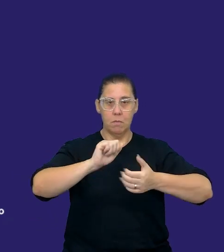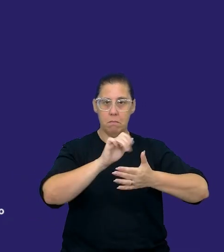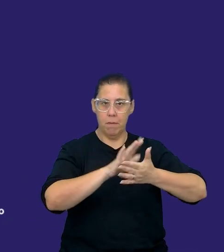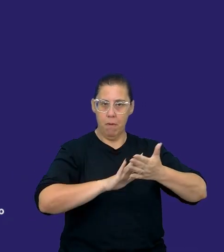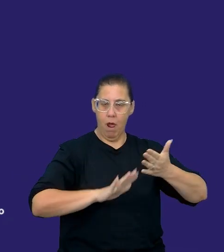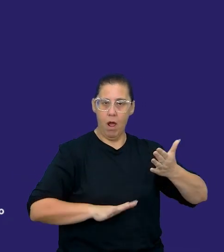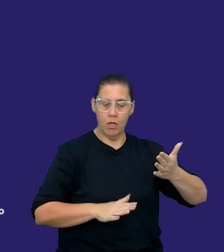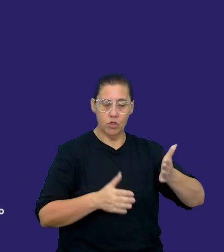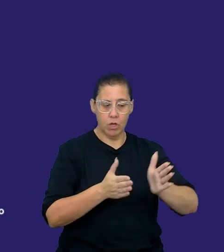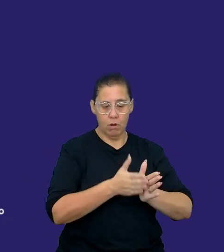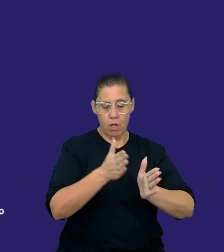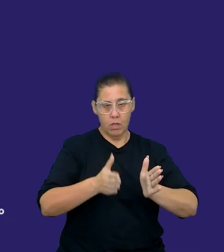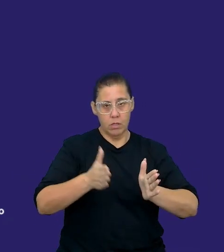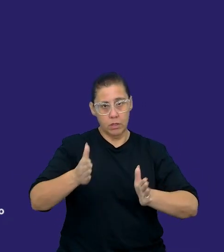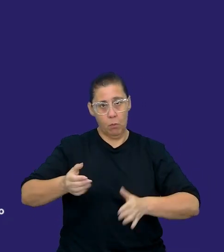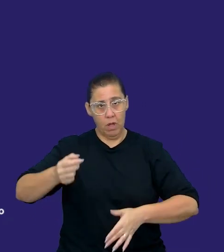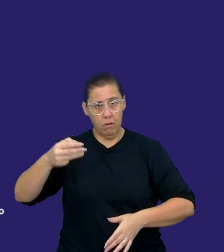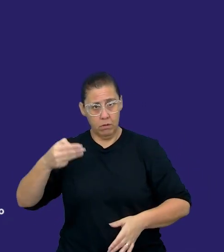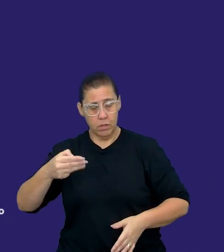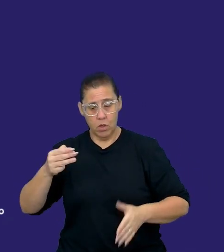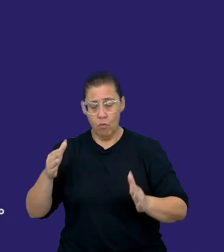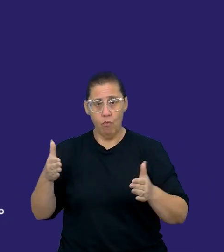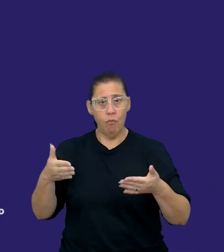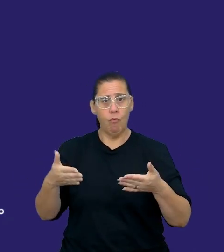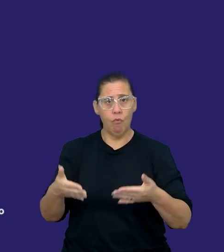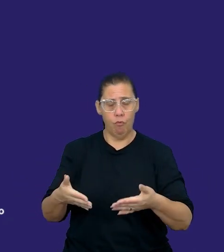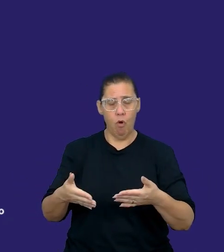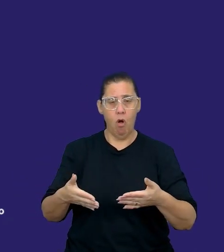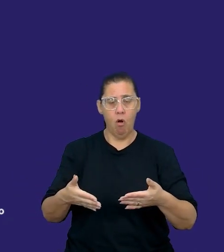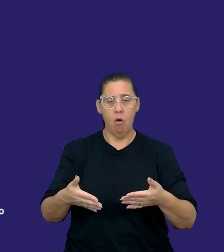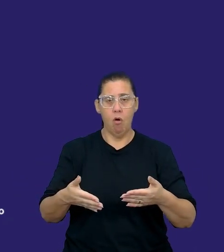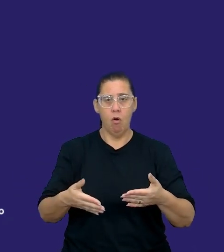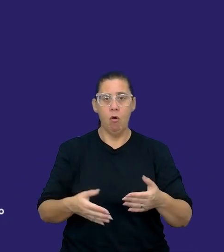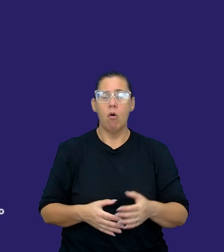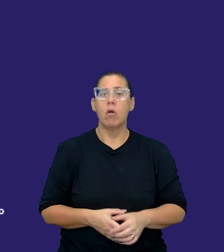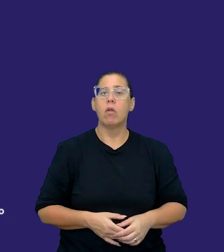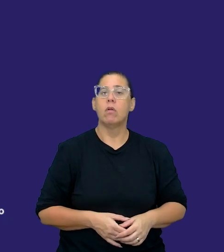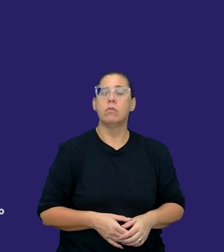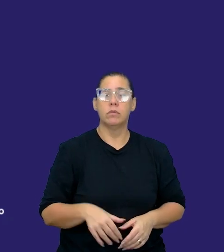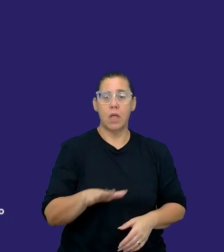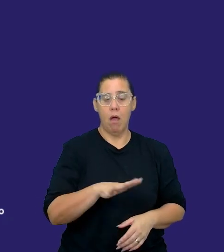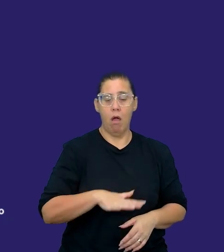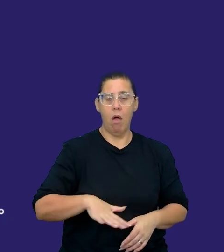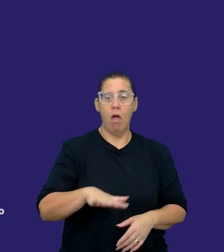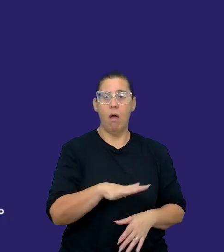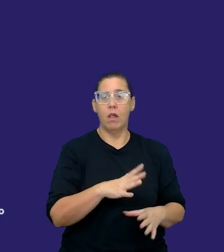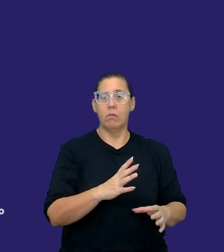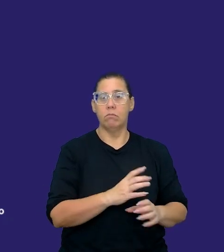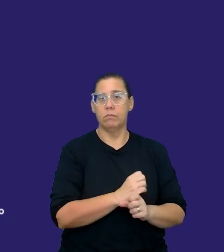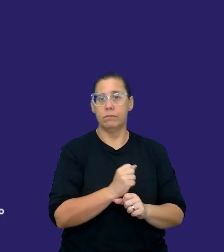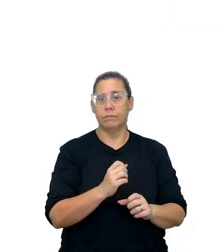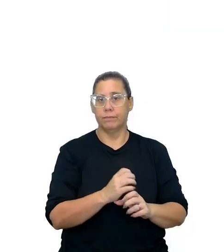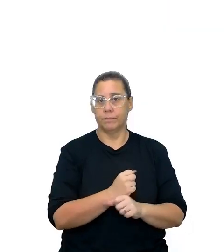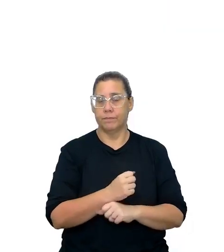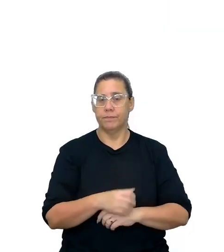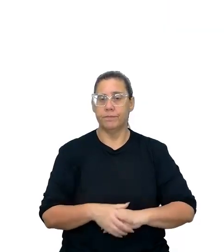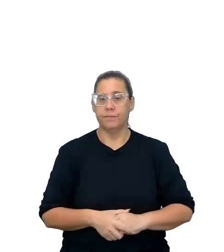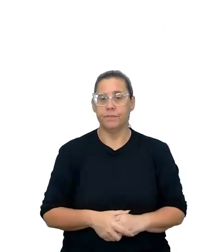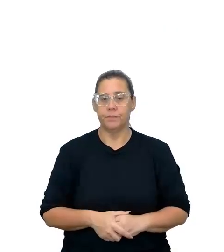da sequência 3, né, com o foco aí nas operações do campo aditivo.